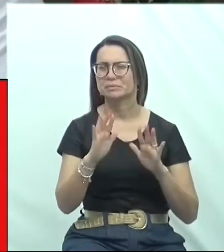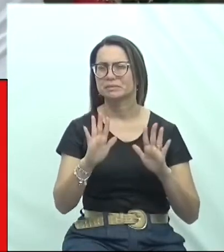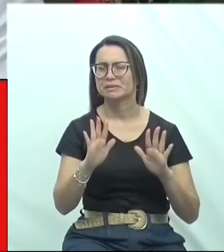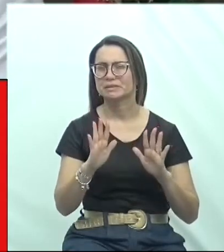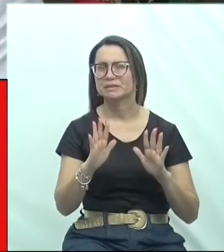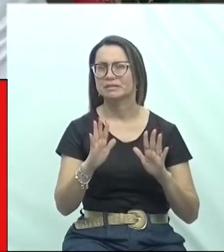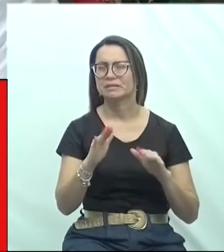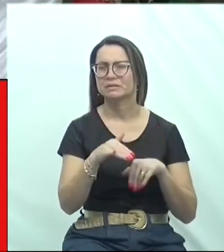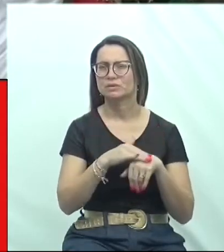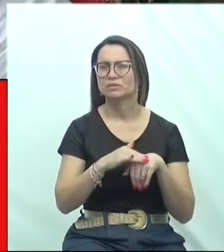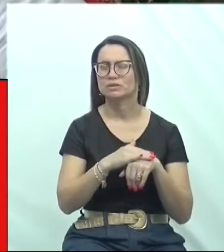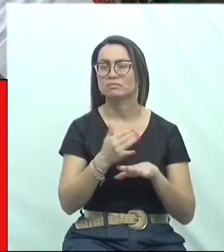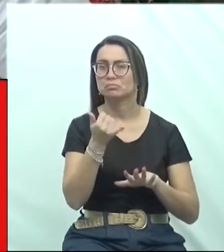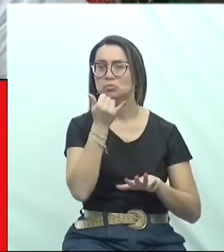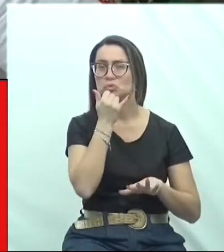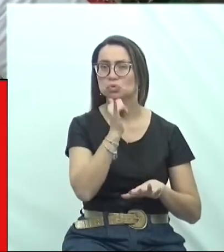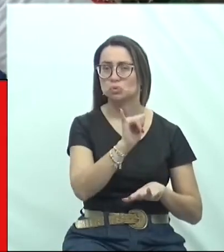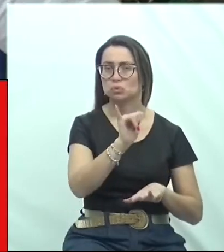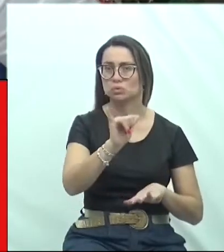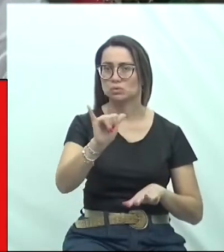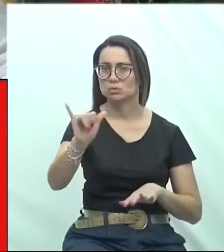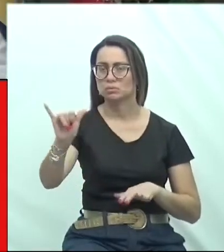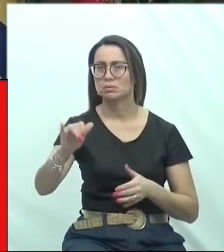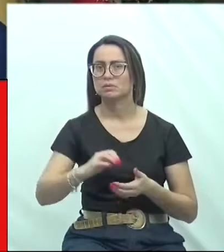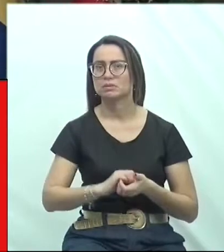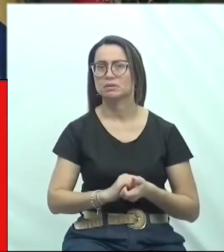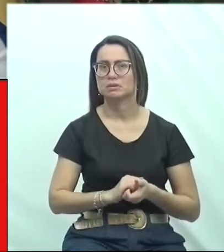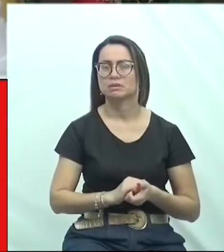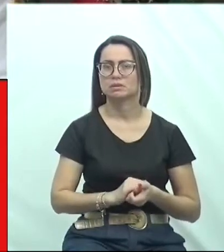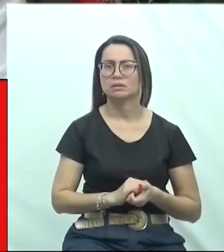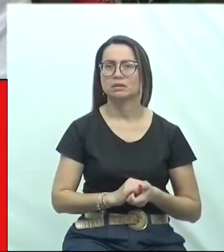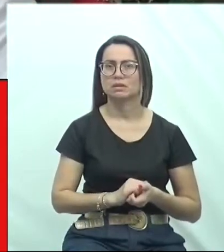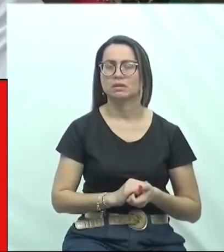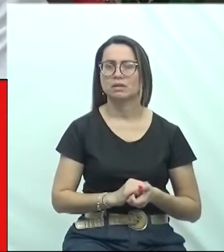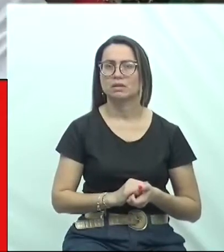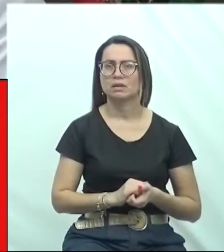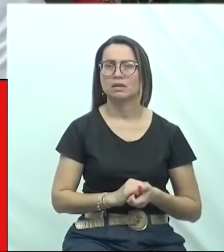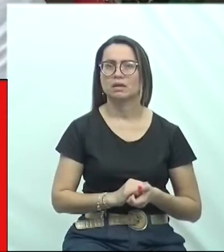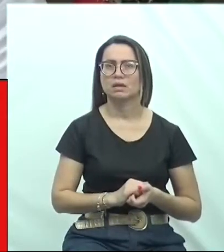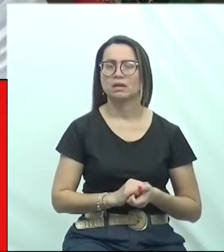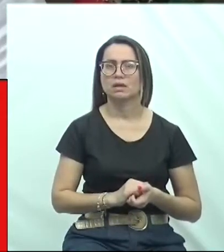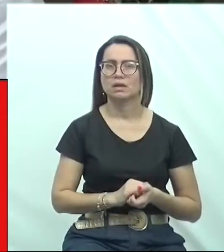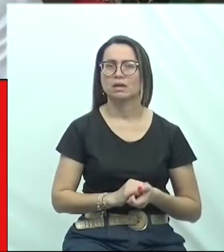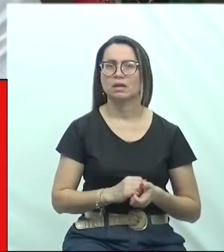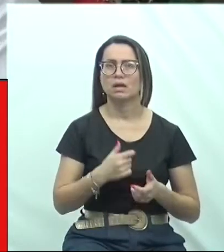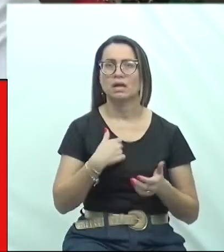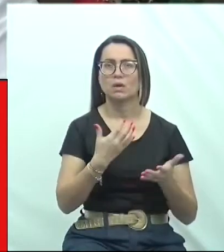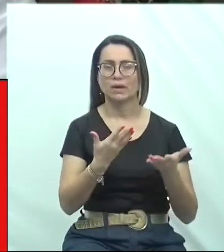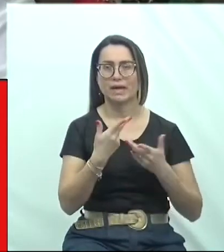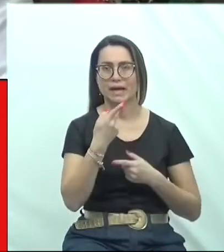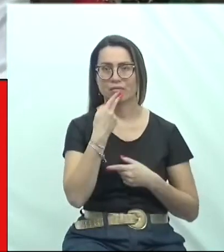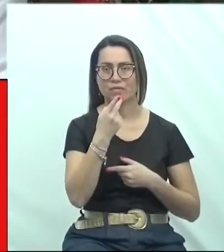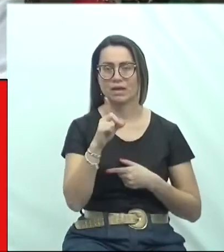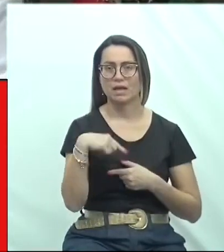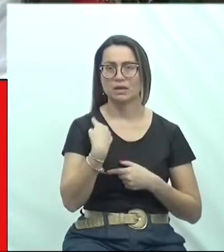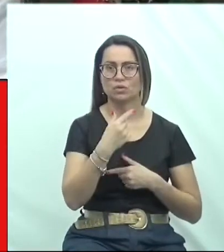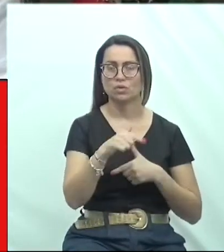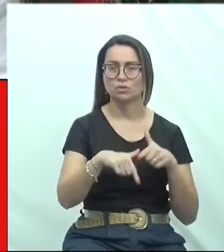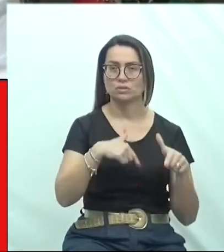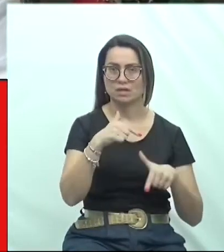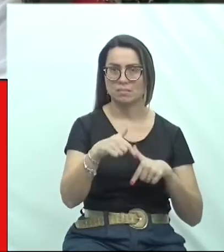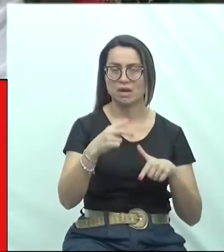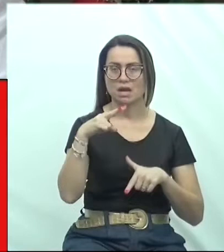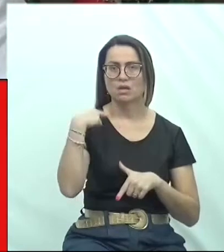Por favor, eu peço desculpas a todos vocês, tá? Então, eu quero dizer assim... Eu quero dizer que o nosso trabalho dessa casa, o trabalho desses